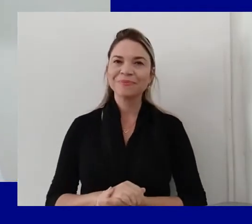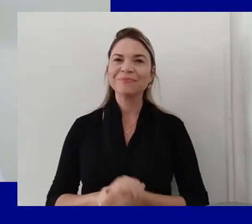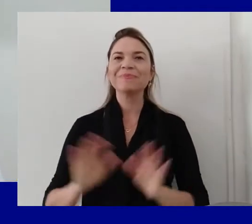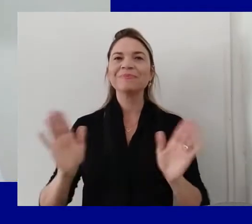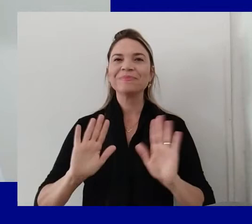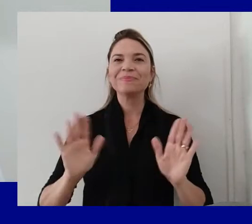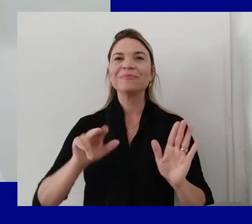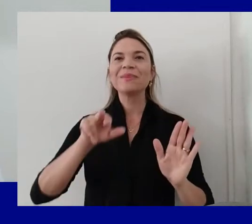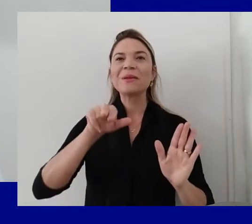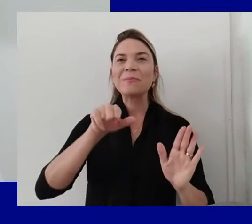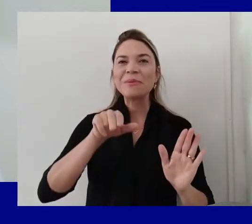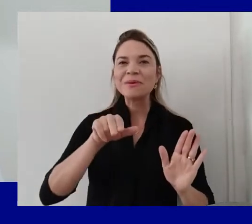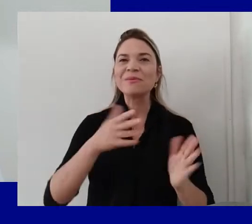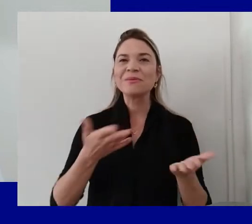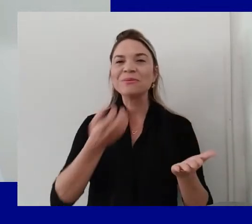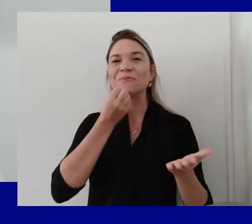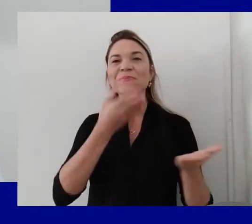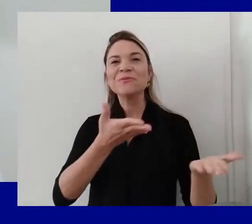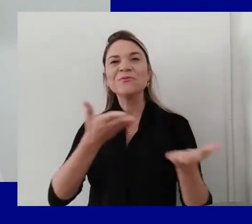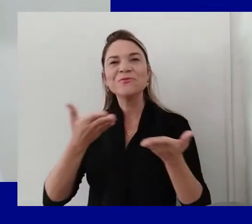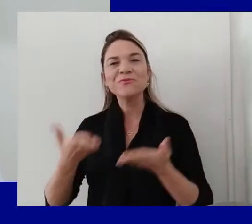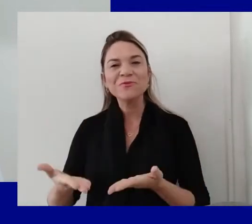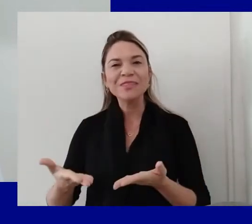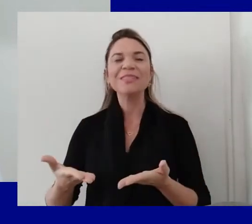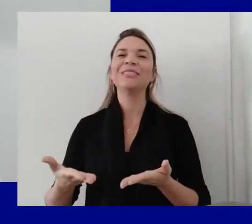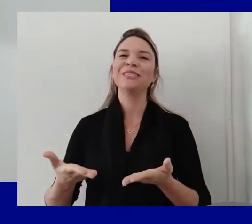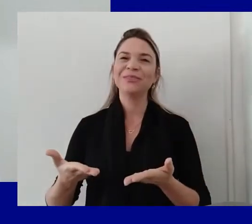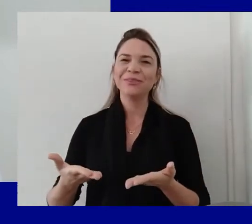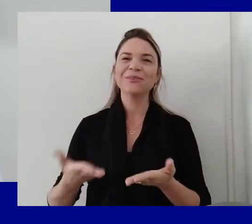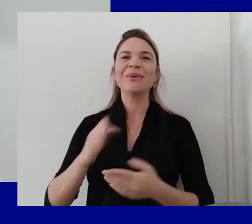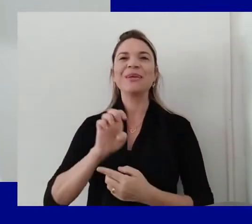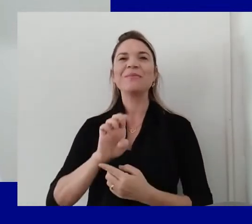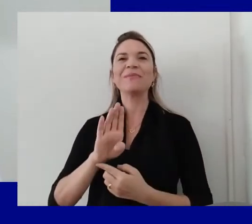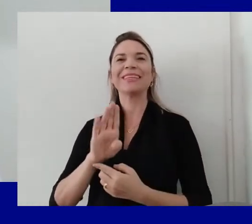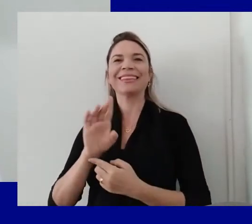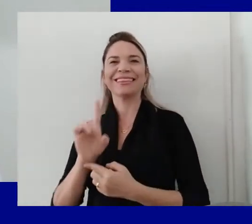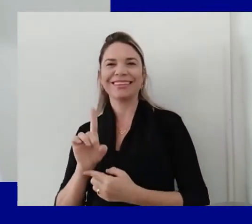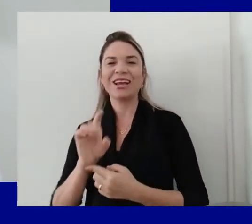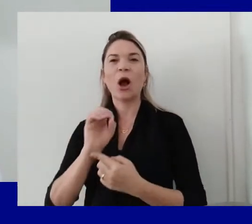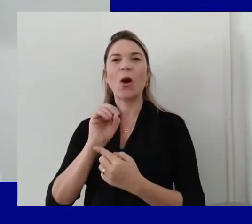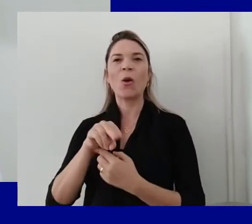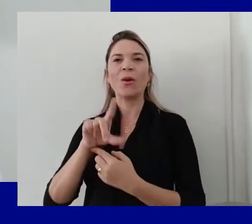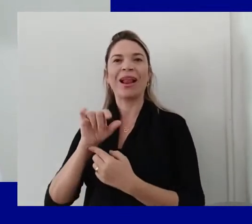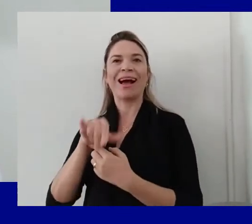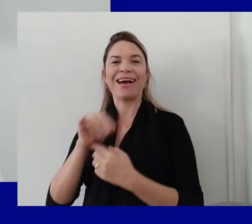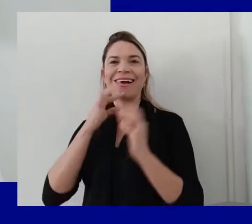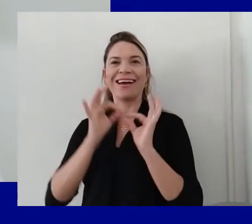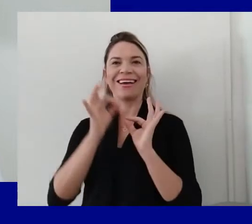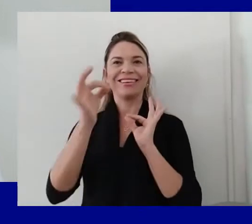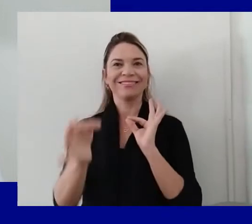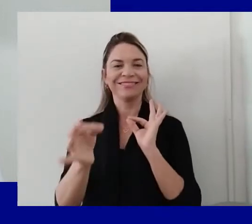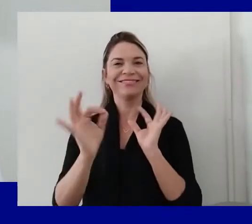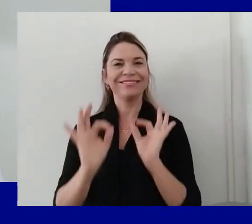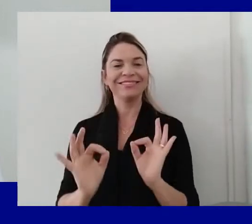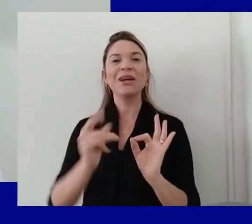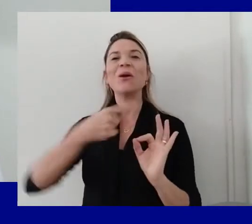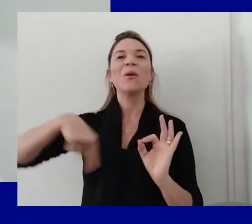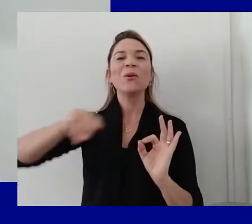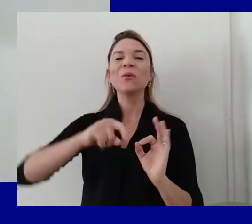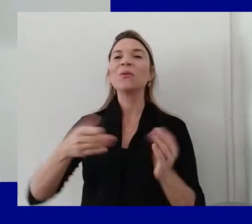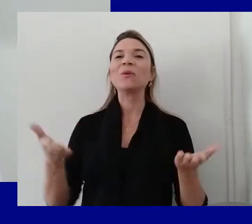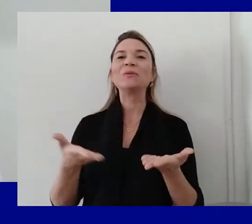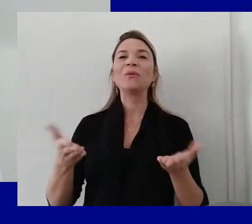Caríssimos irmãos, bem-vindos à EBD Online da Primeira Igreja Batista em Divinópolis. Nós estamos ministrando nesse tempo